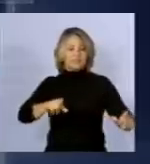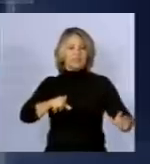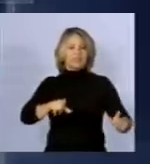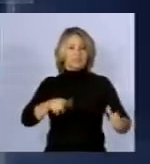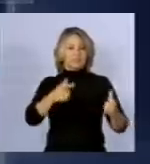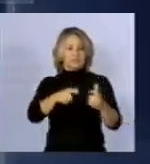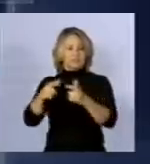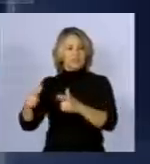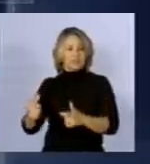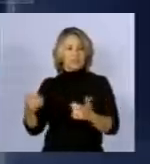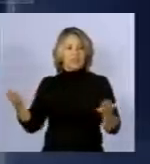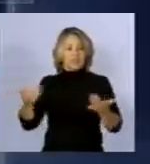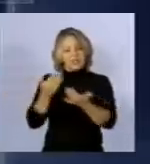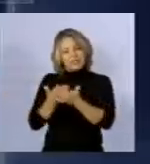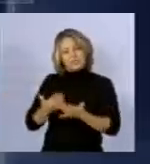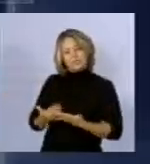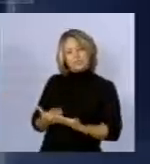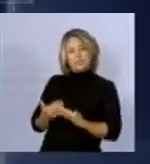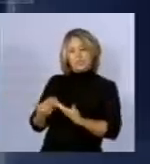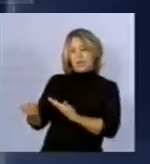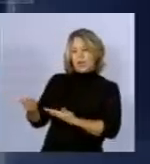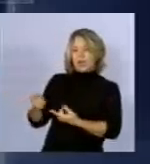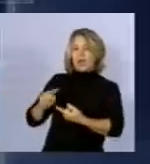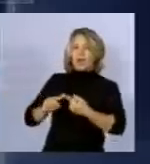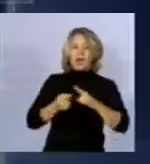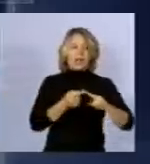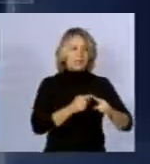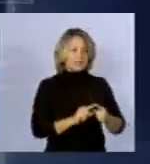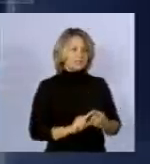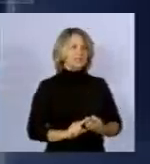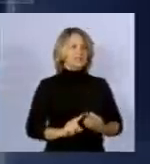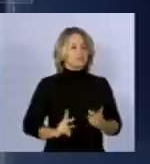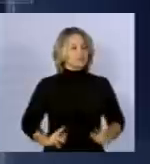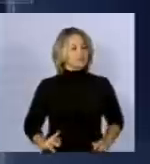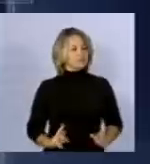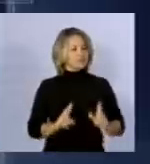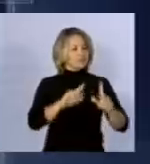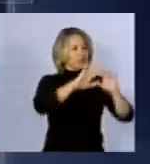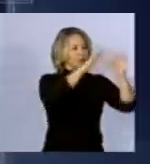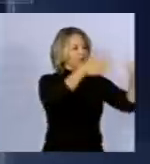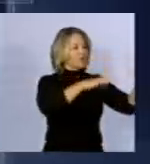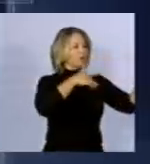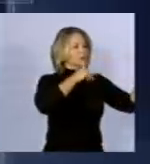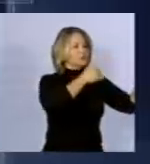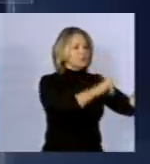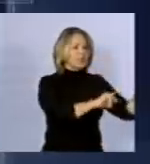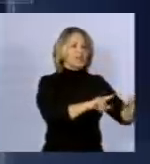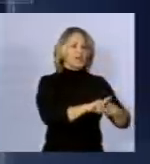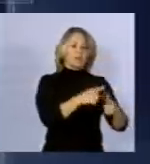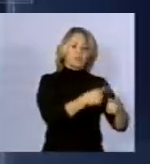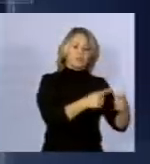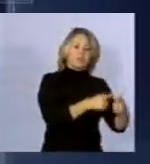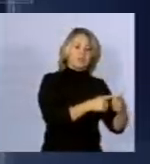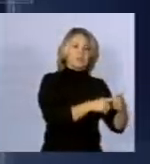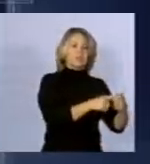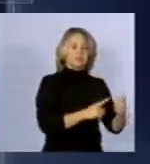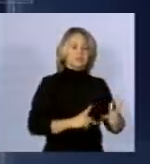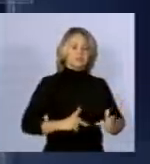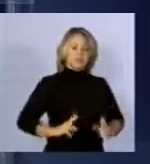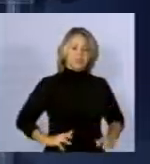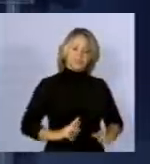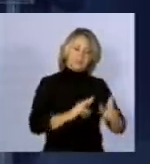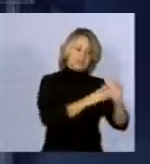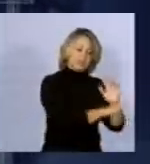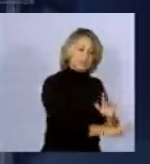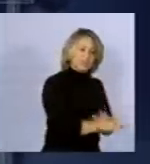falam da relação entre campo eletromagnético e leucemia tumores no sistema nervoso infantil eh leucemia infantil